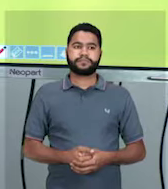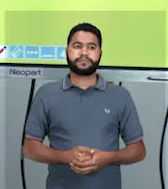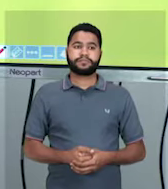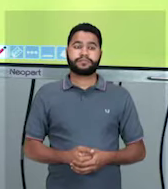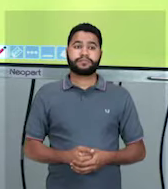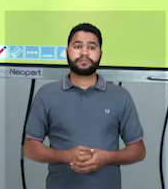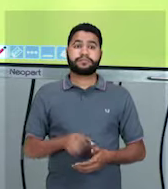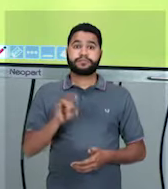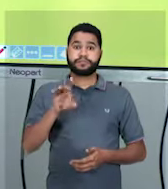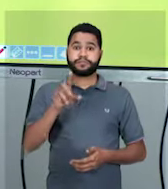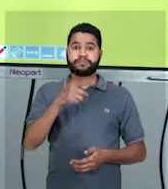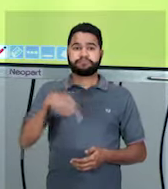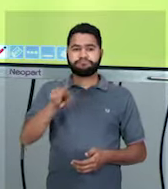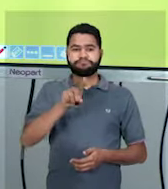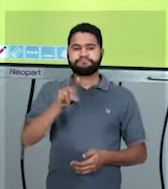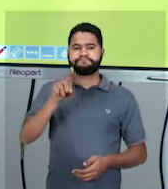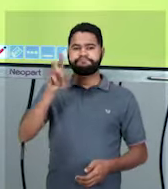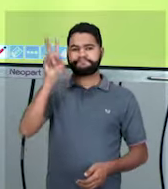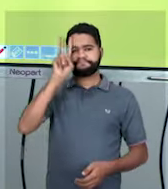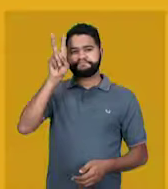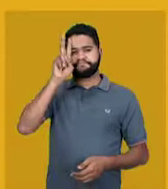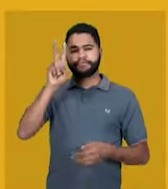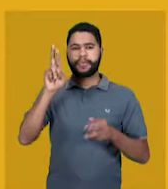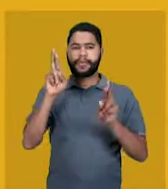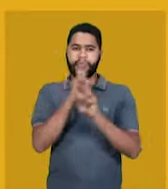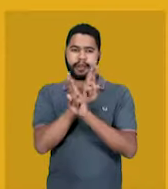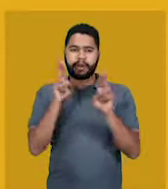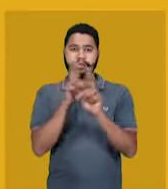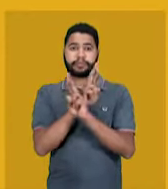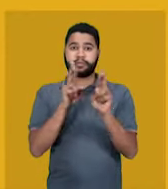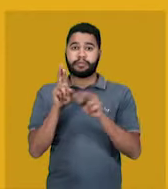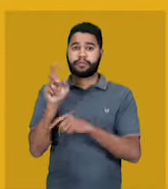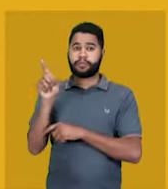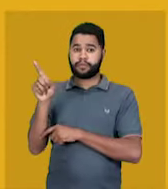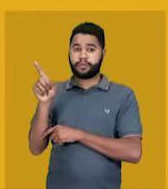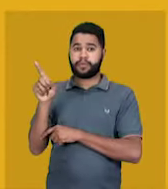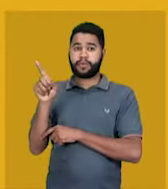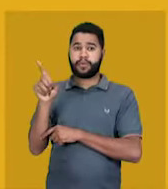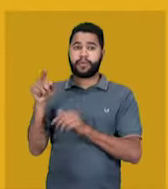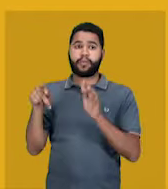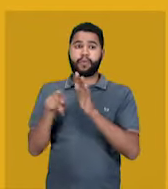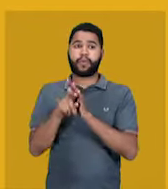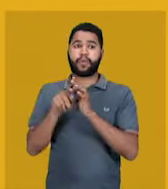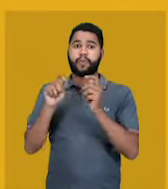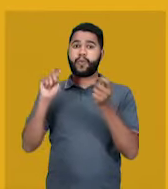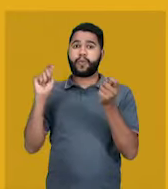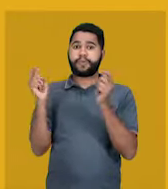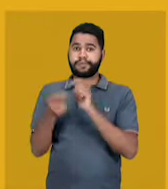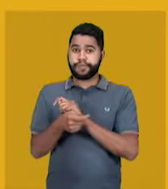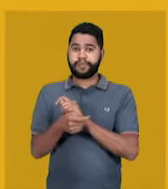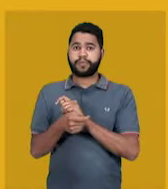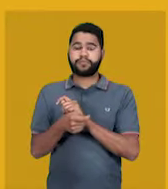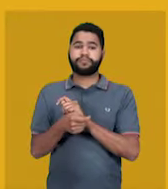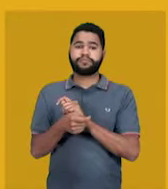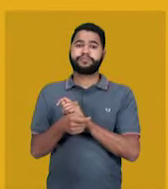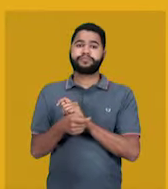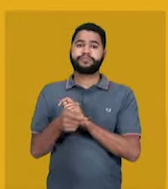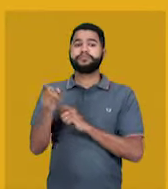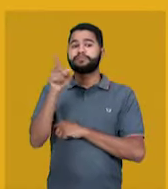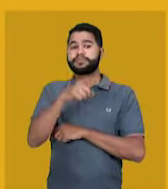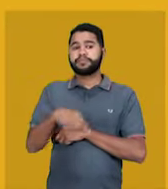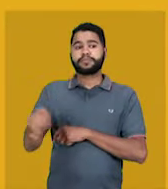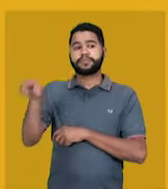Então, só para a gente relembrar então dessa relação, né? Nós temos a relação que uma volta completa na